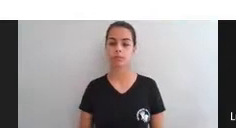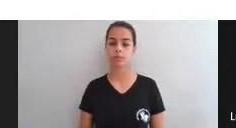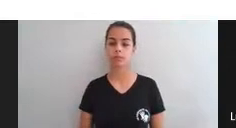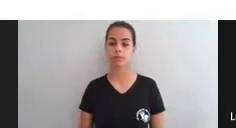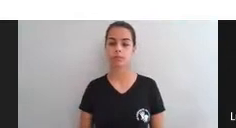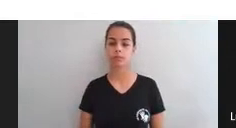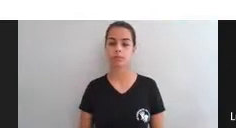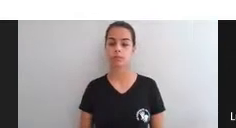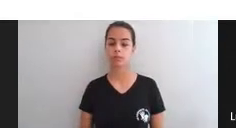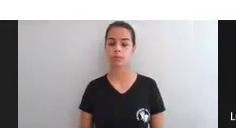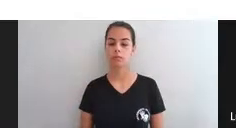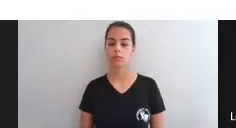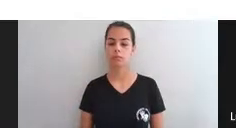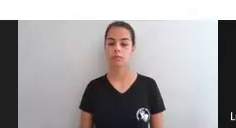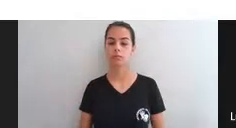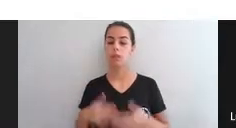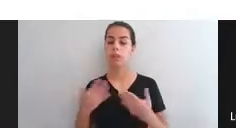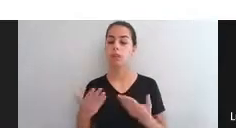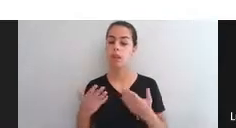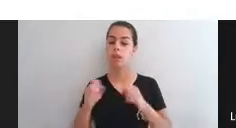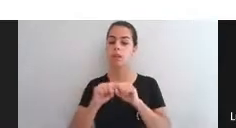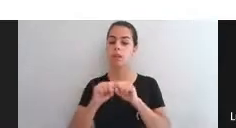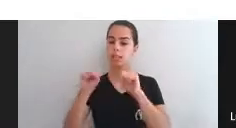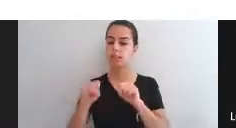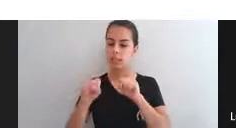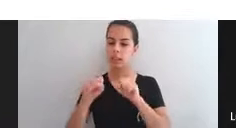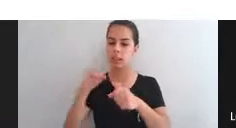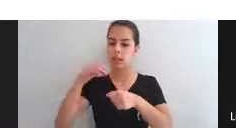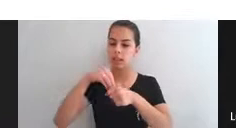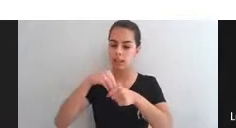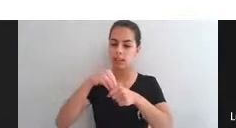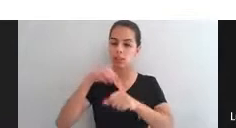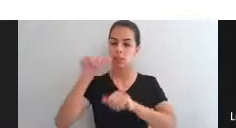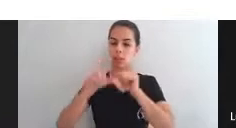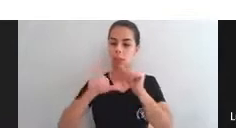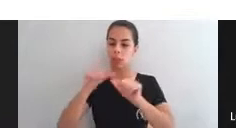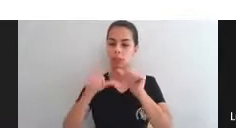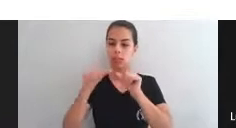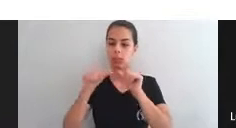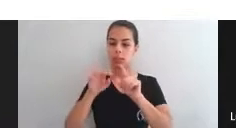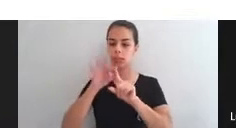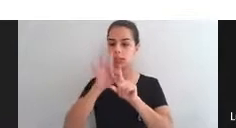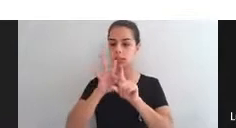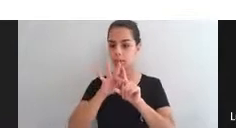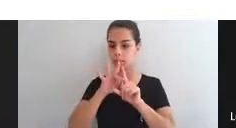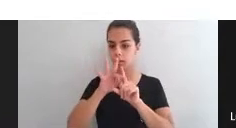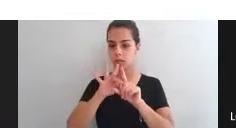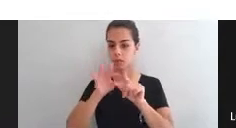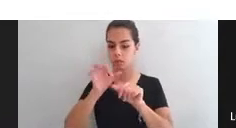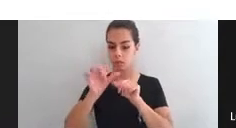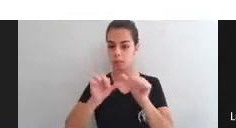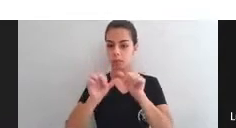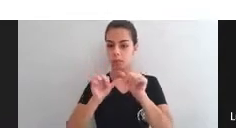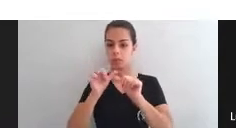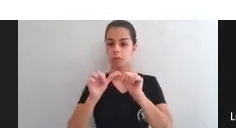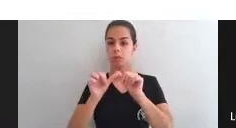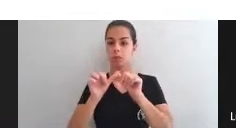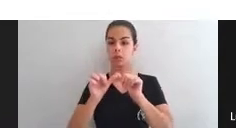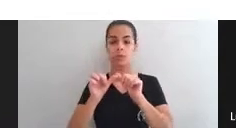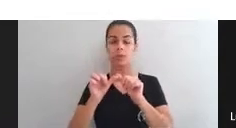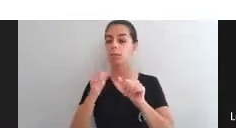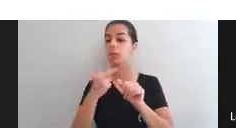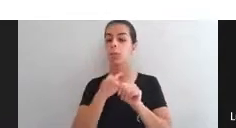o sistema, né, a substância lá dentro, estiver mudando de temperatura, né, para conectar duas isotérmicas, não